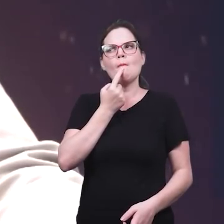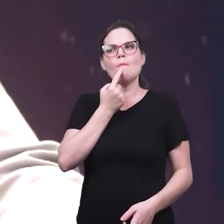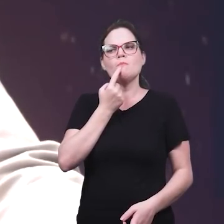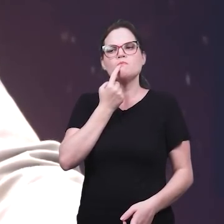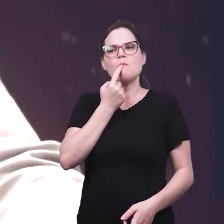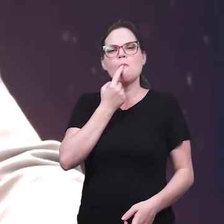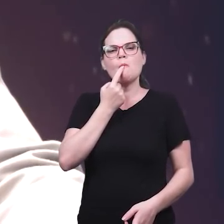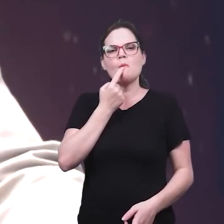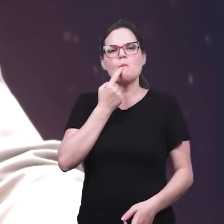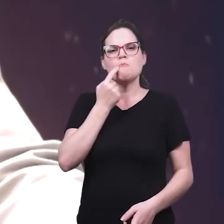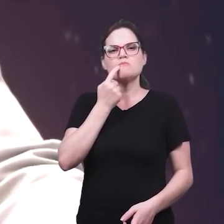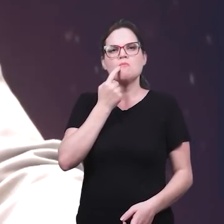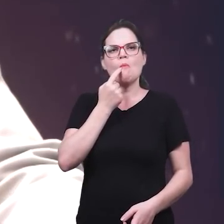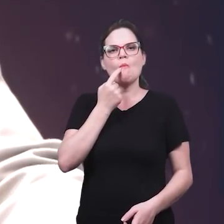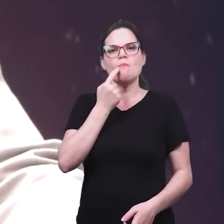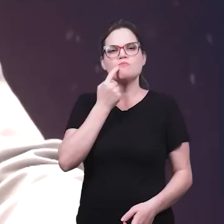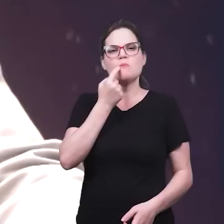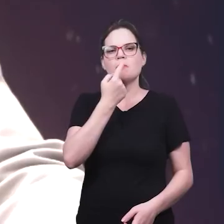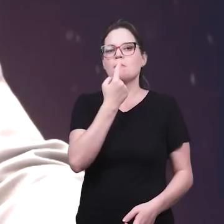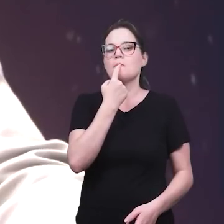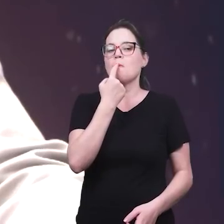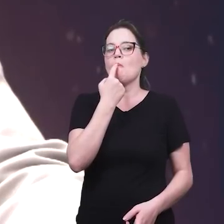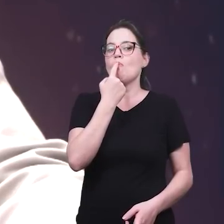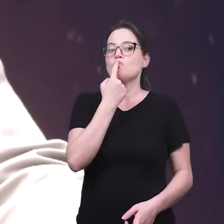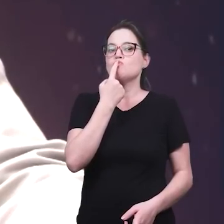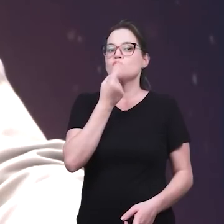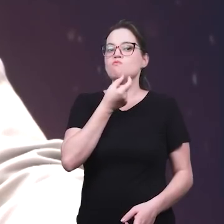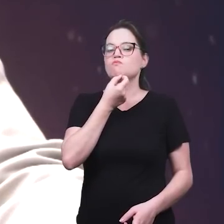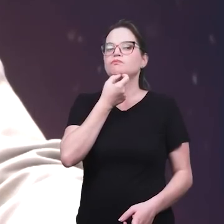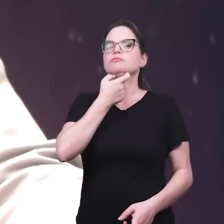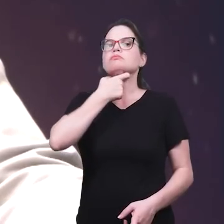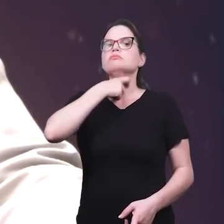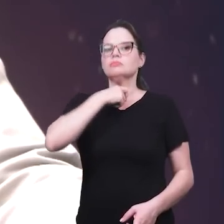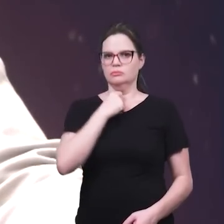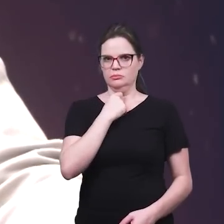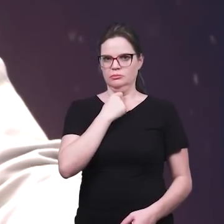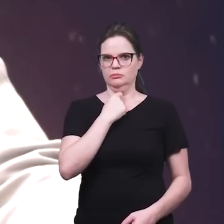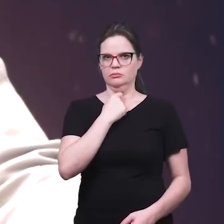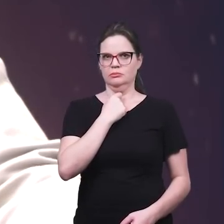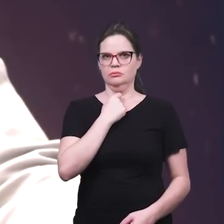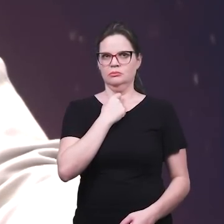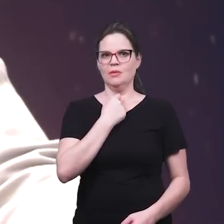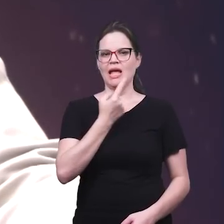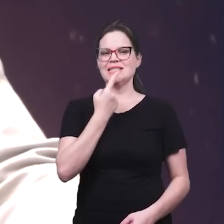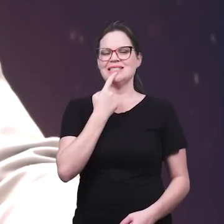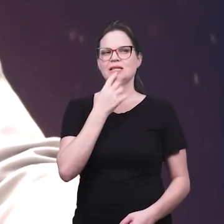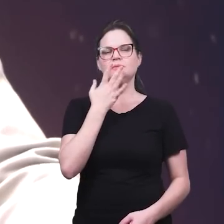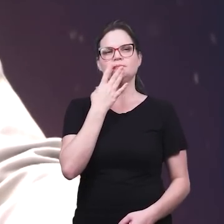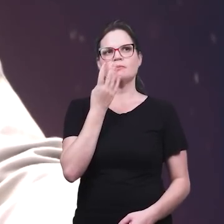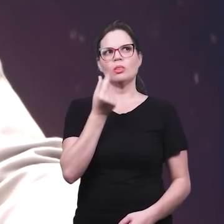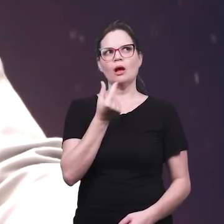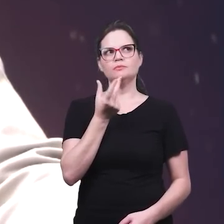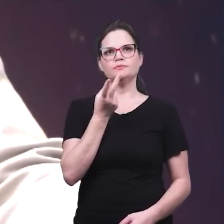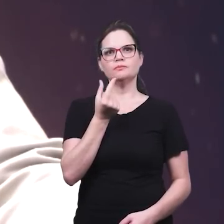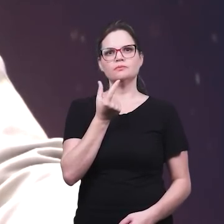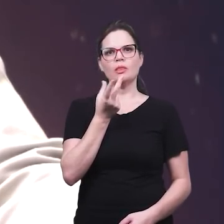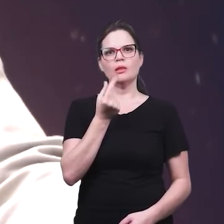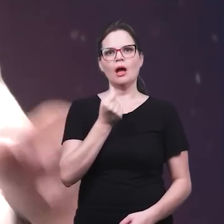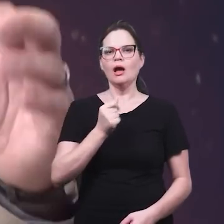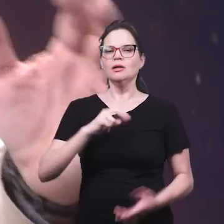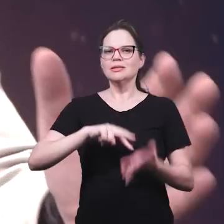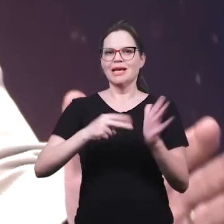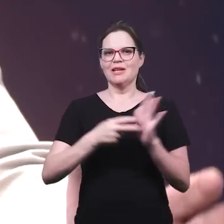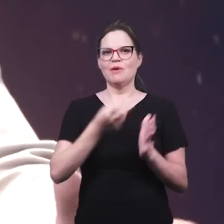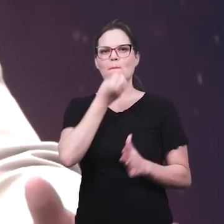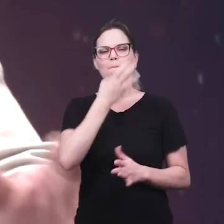vinho. Quanto mais tempo ali o gosto ficar ali na boca, depois que ele engoliu, melhor a qualidade do vinho. Tanto o